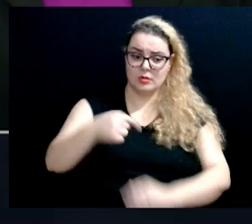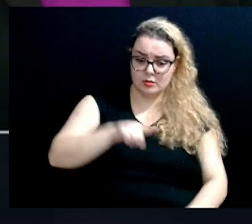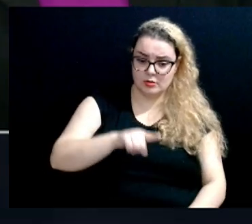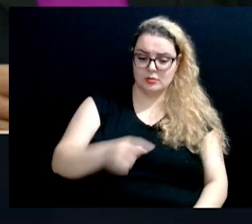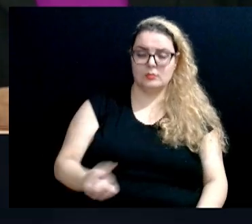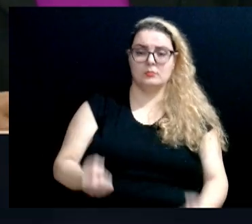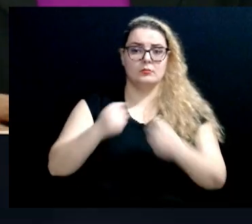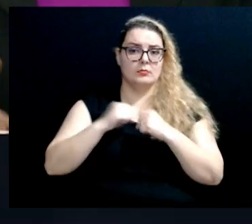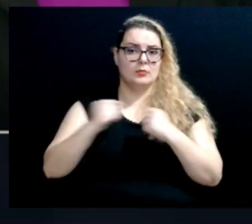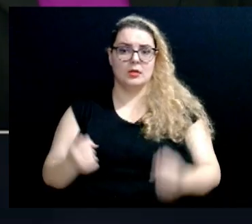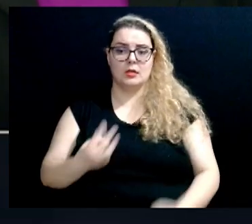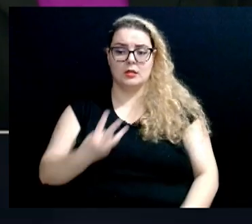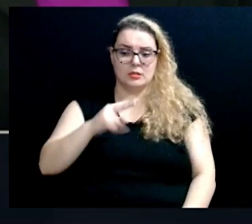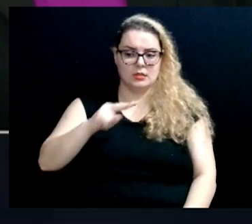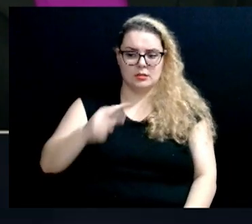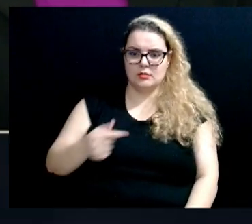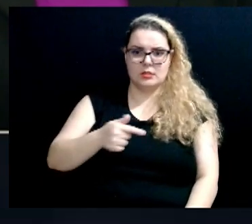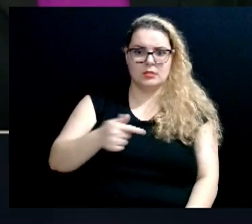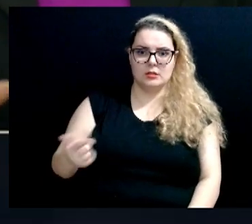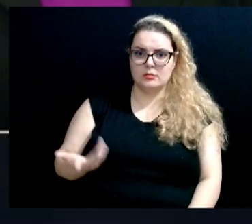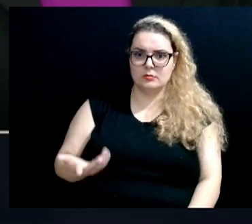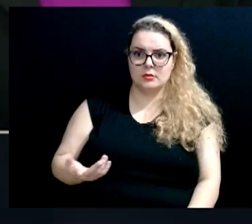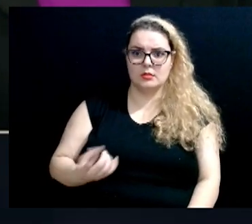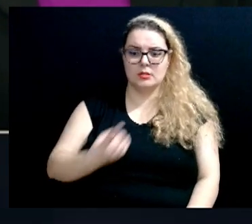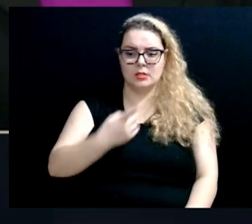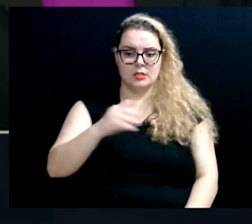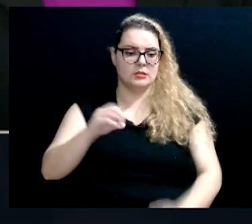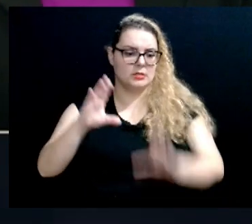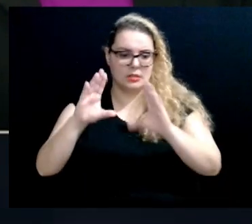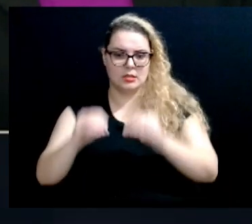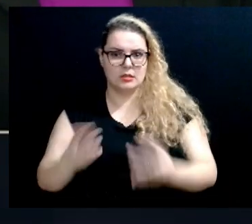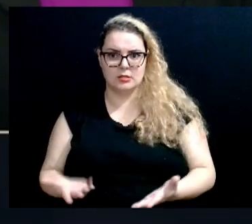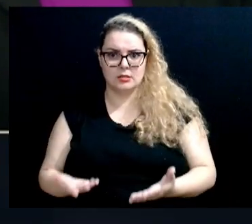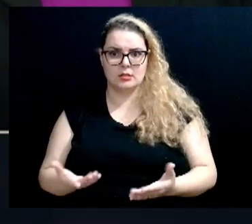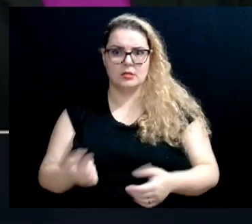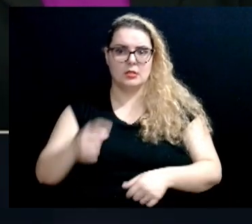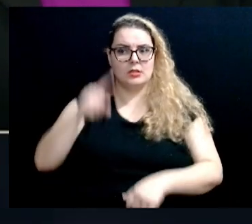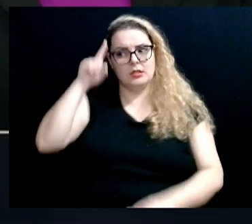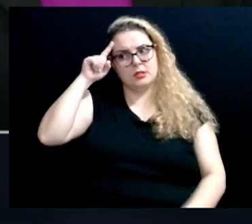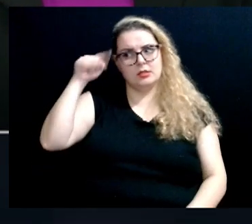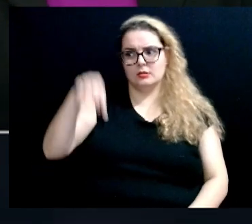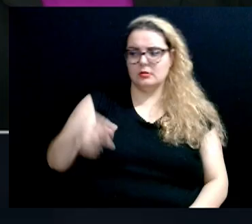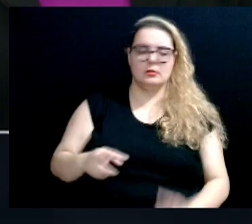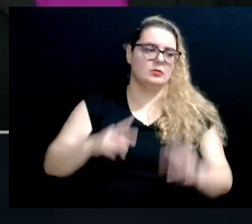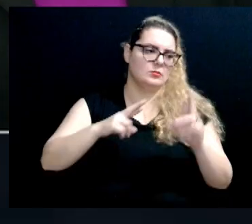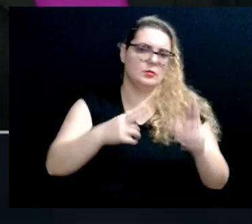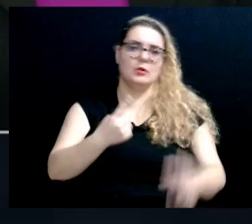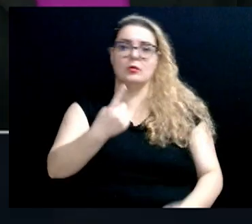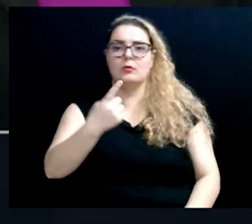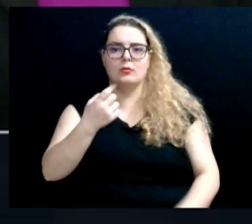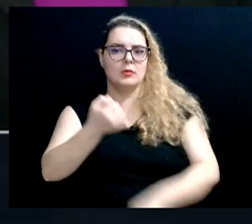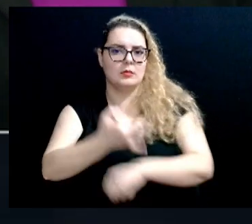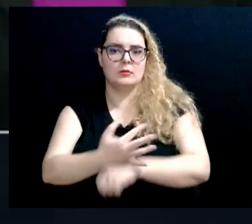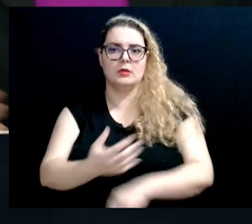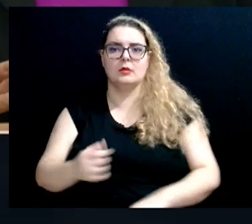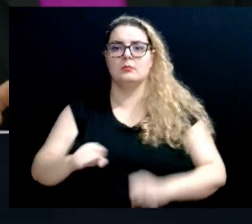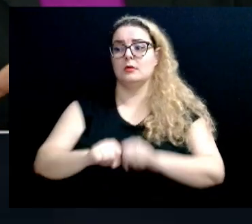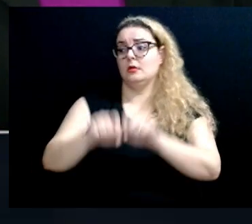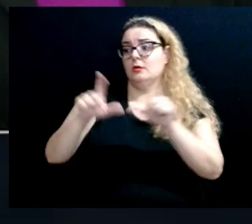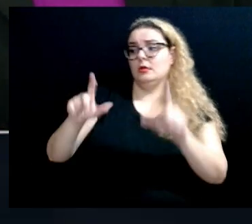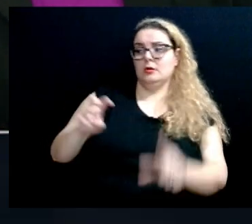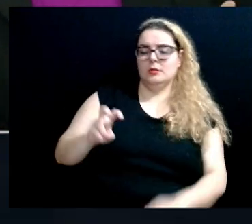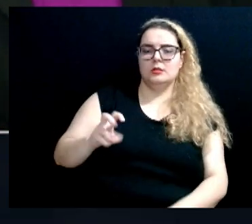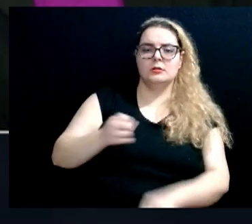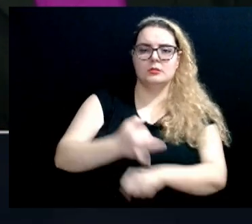3 vezes por semana, às 10 da noite, e daí nesse dia eu vou dormir lá 1h da manhã, mas eu tenho que acordar às 5, eu vou